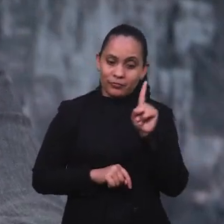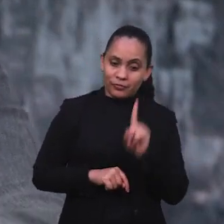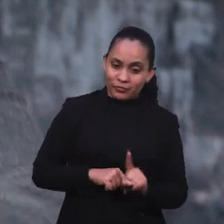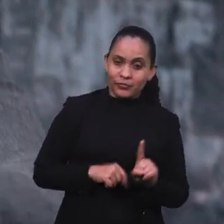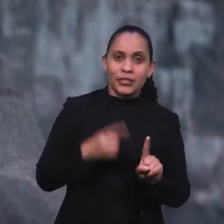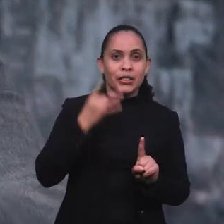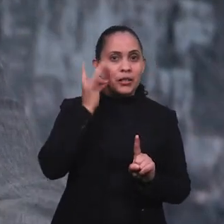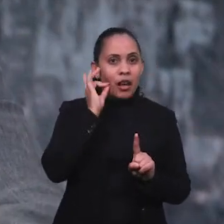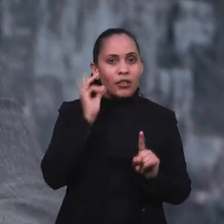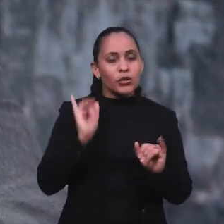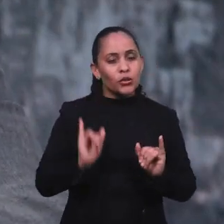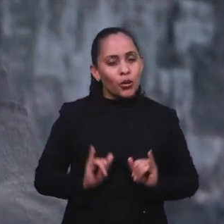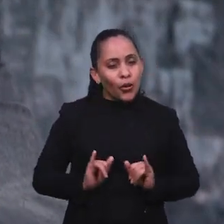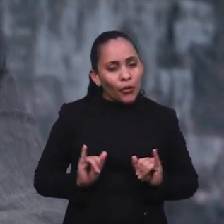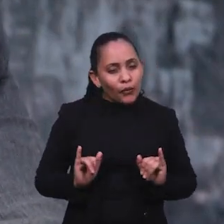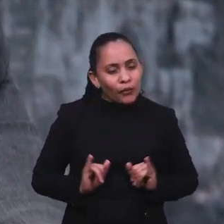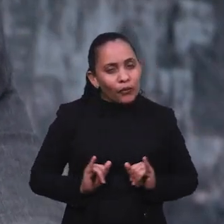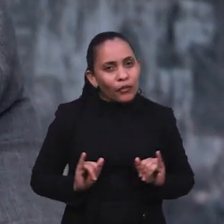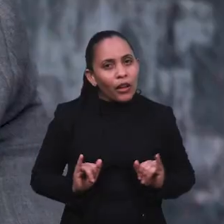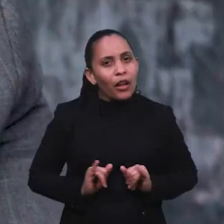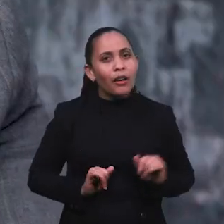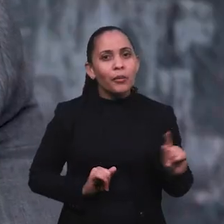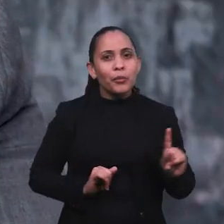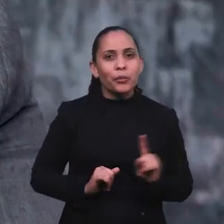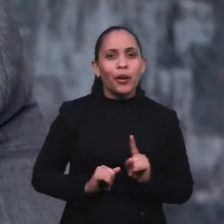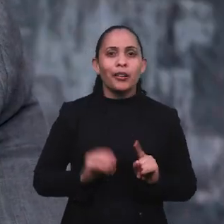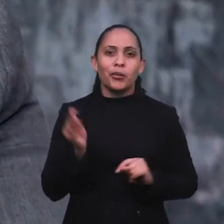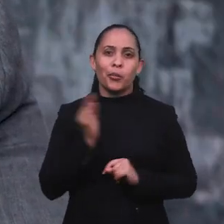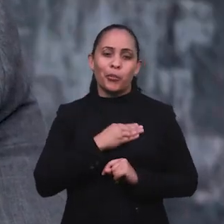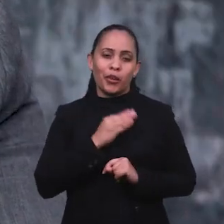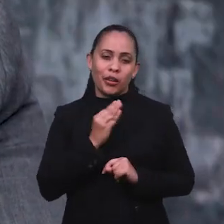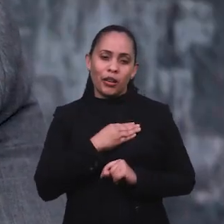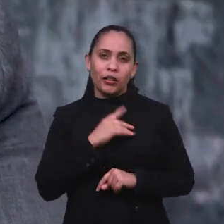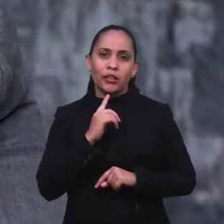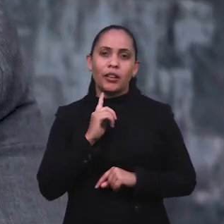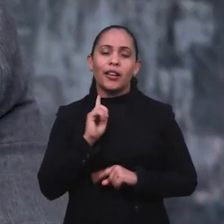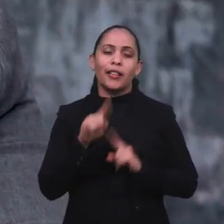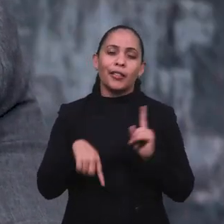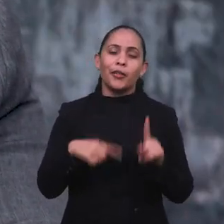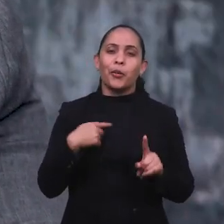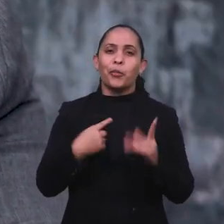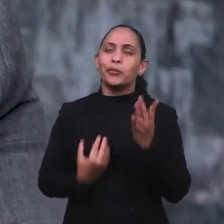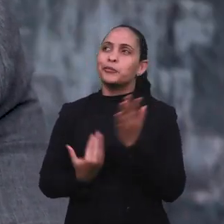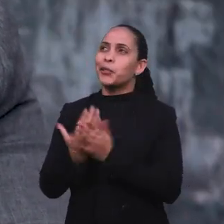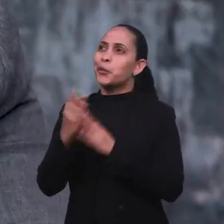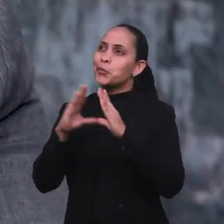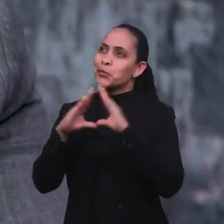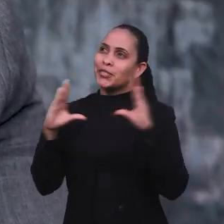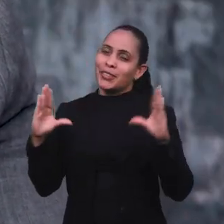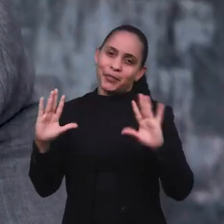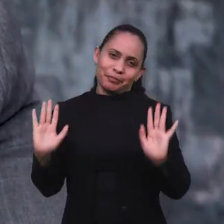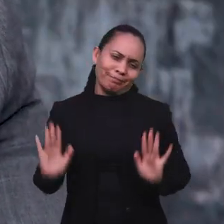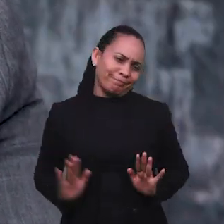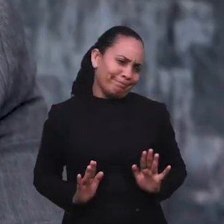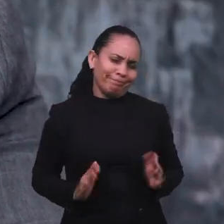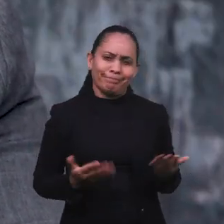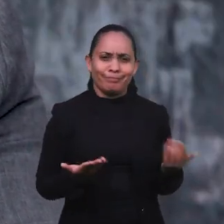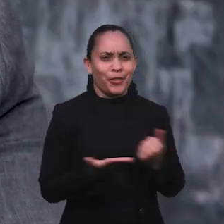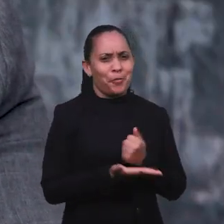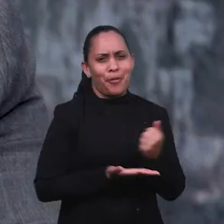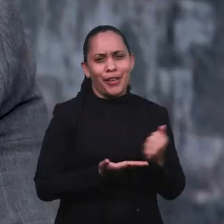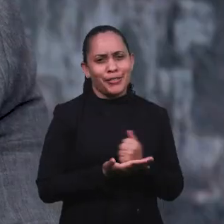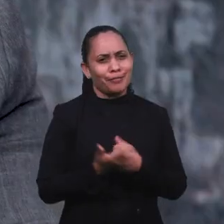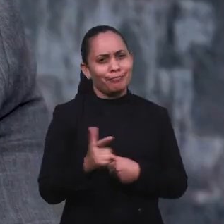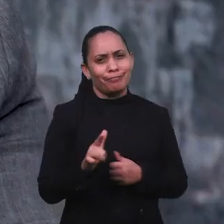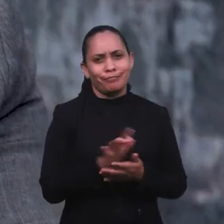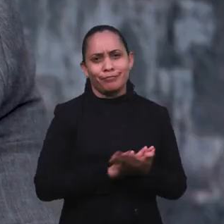espiritual onde a alma vai sofrer, vai purgar os seus pecados para depois ir para o céu. Isso não tem nenhum fundamento bíblico. Assim